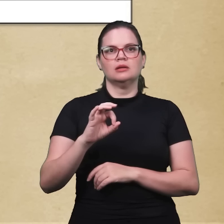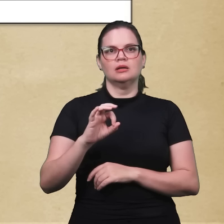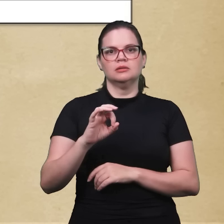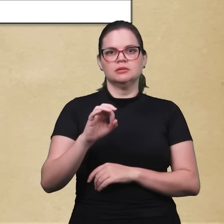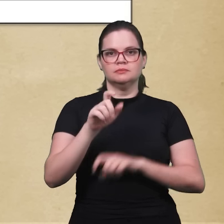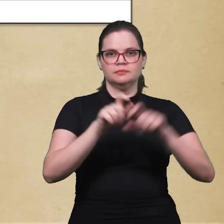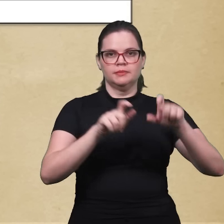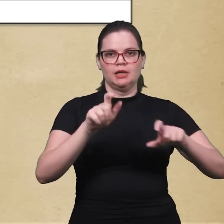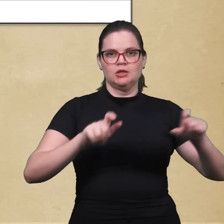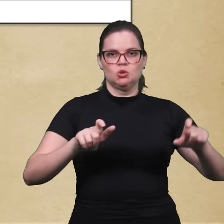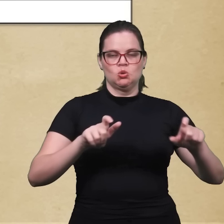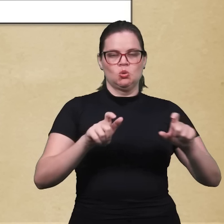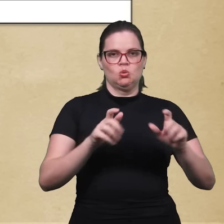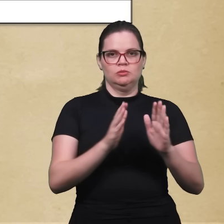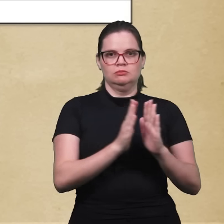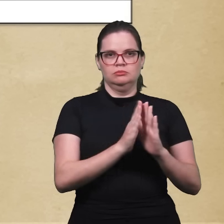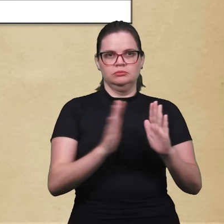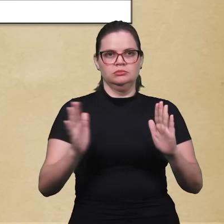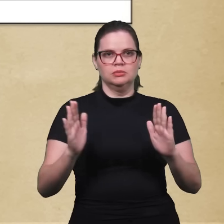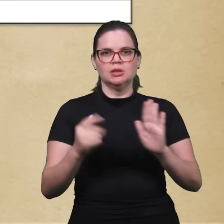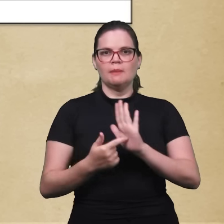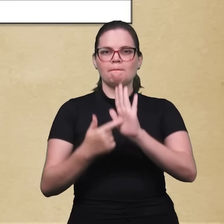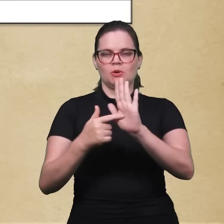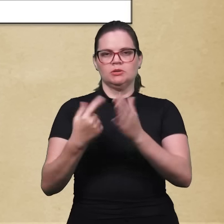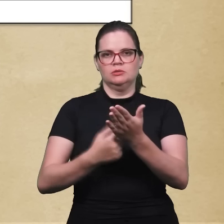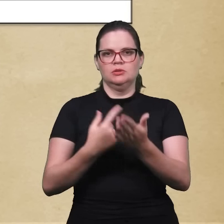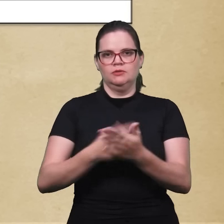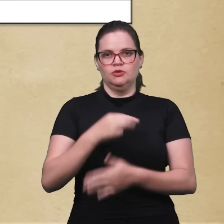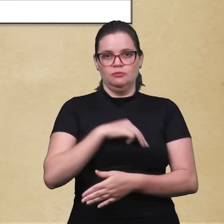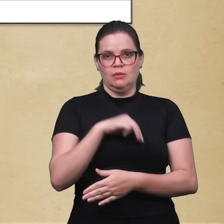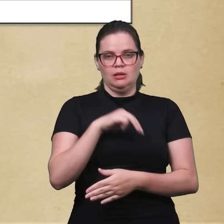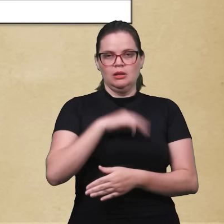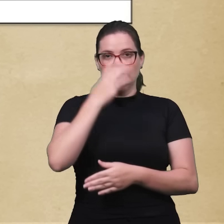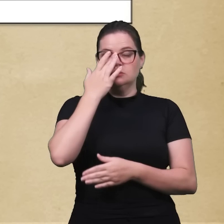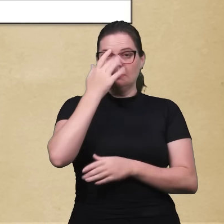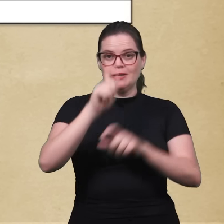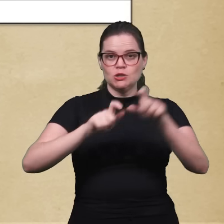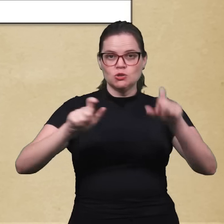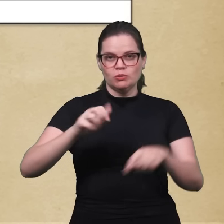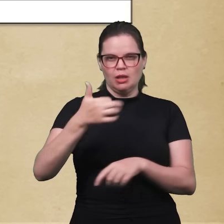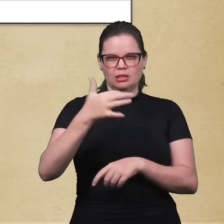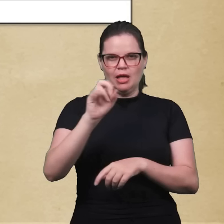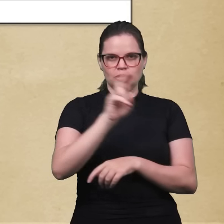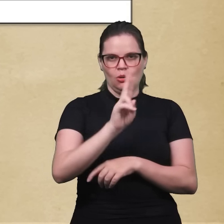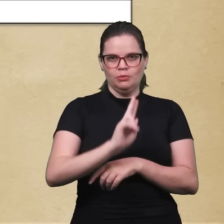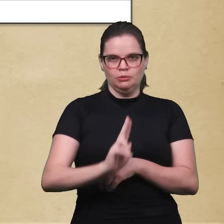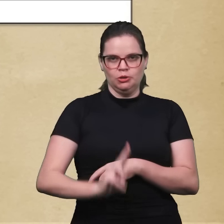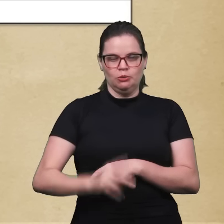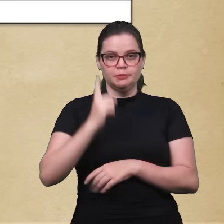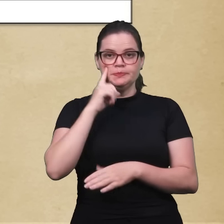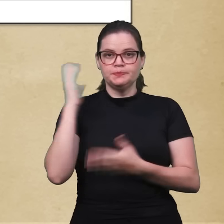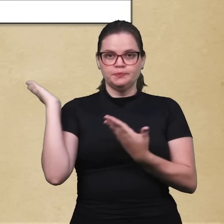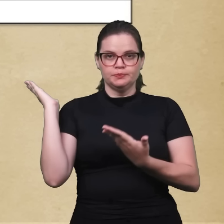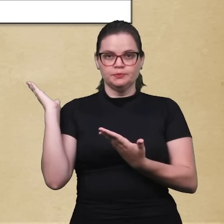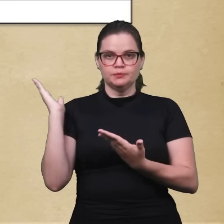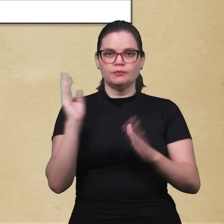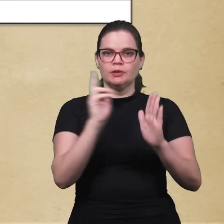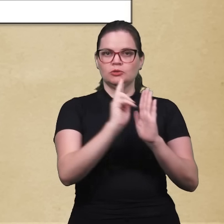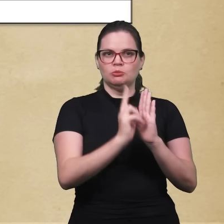personagens da genealogia que aparece aqui em Mateus, mas é interessante porque essas 10